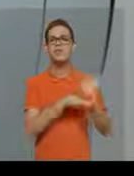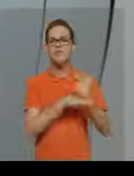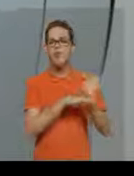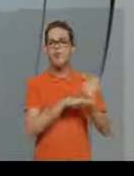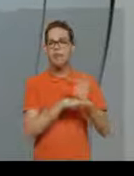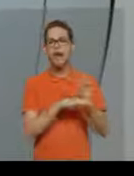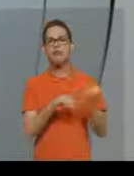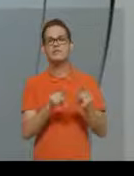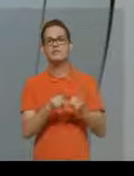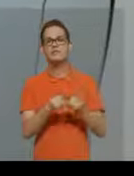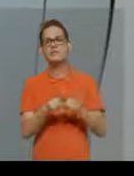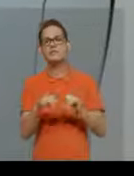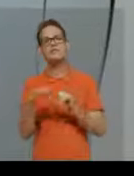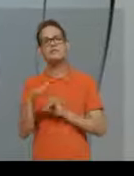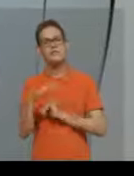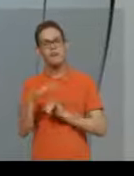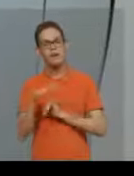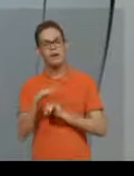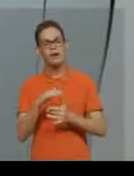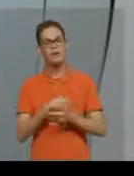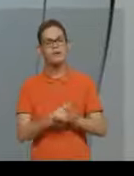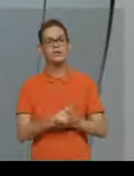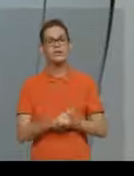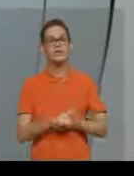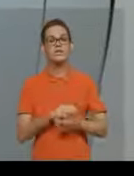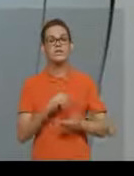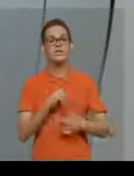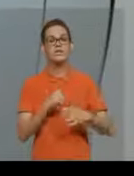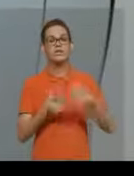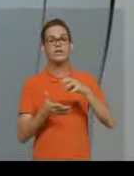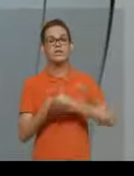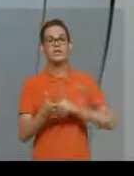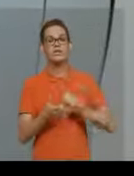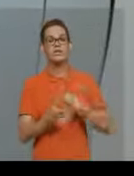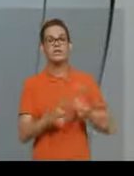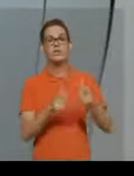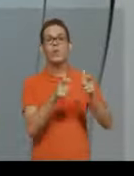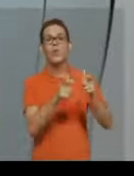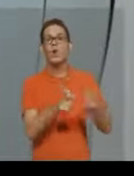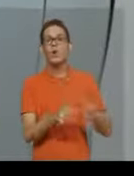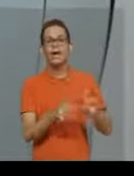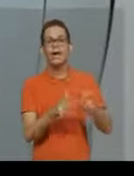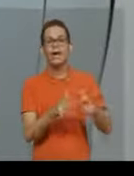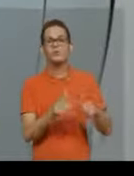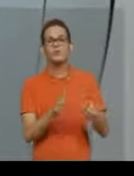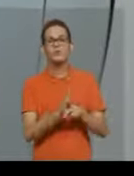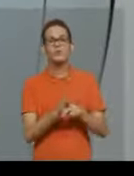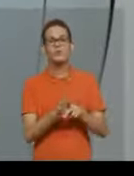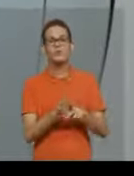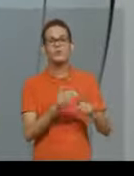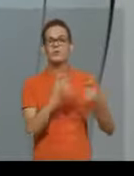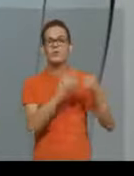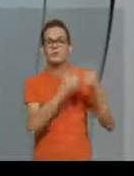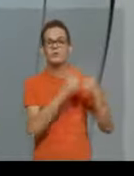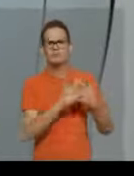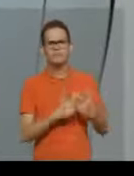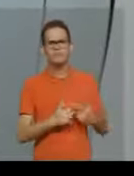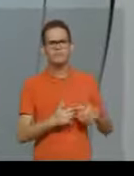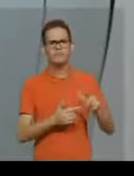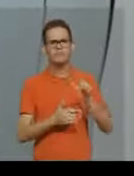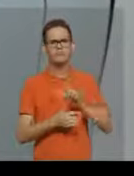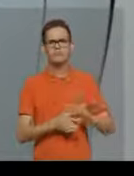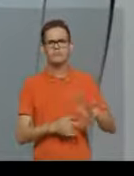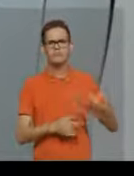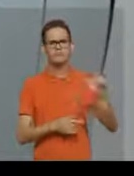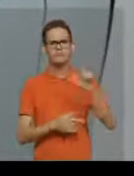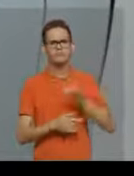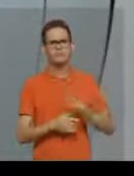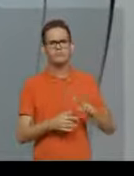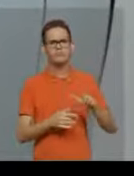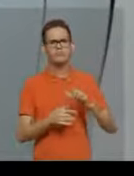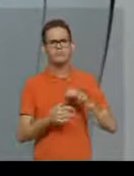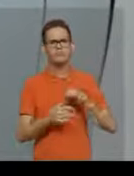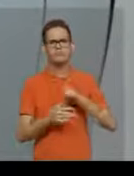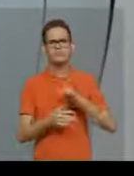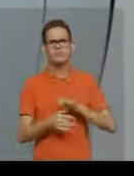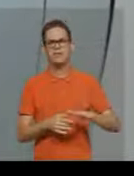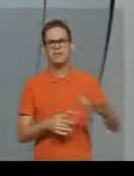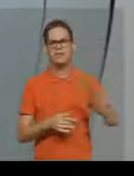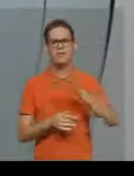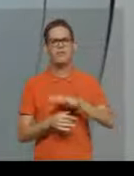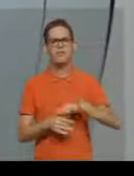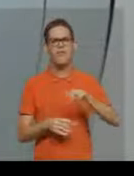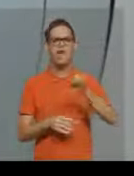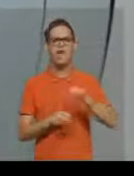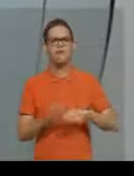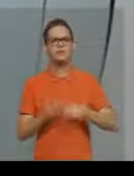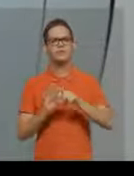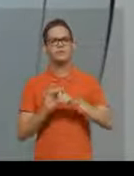para o informal, o registro de língua regional, tem na literatura, no poema, tem muita coisa regional. Então torna um texto